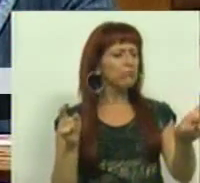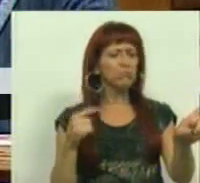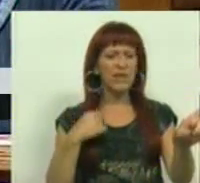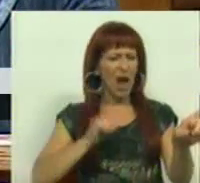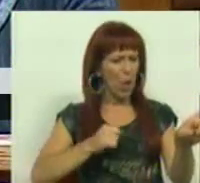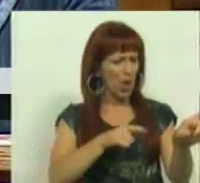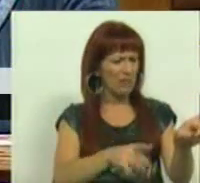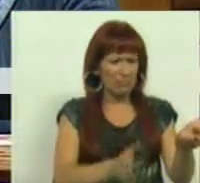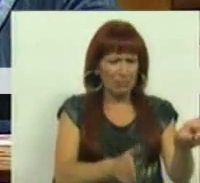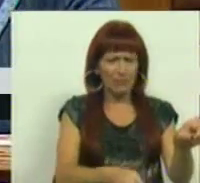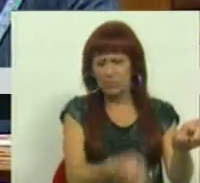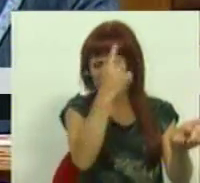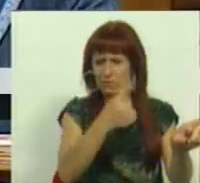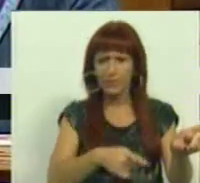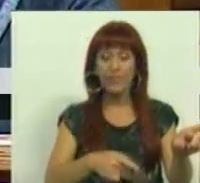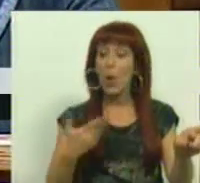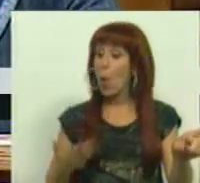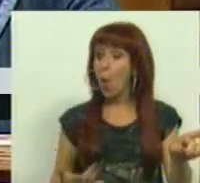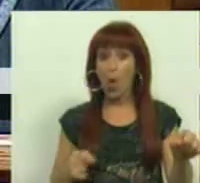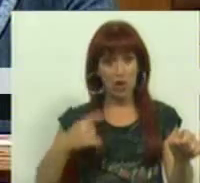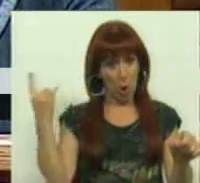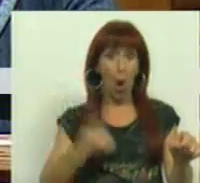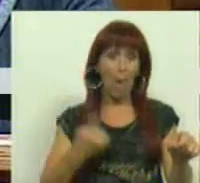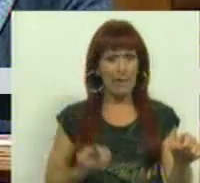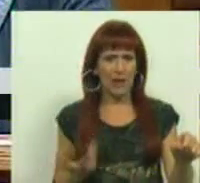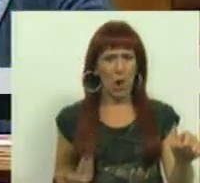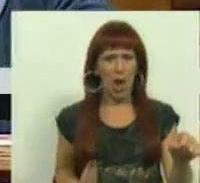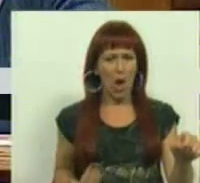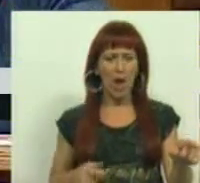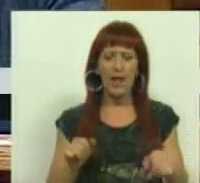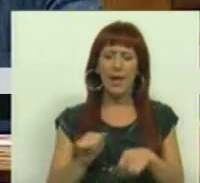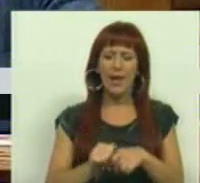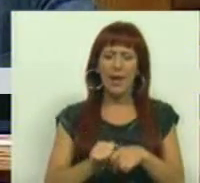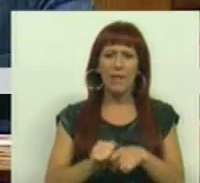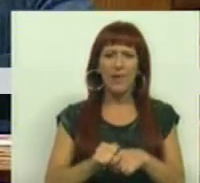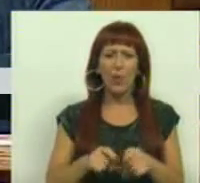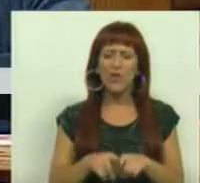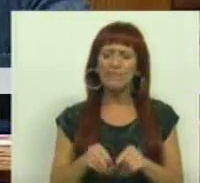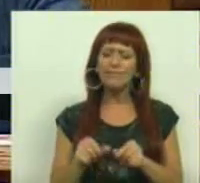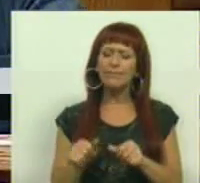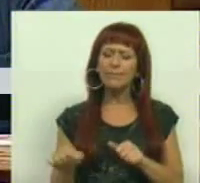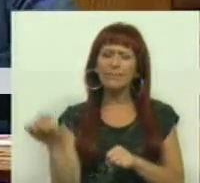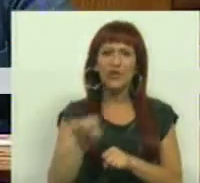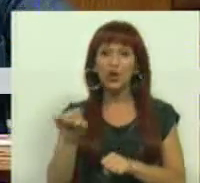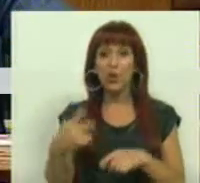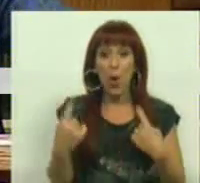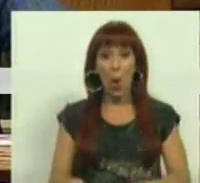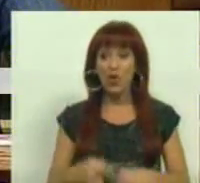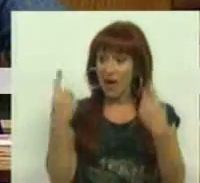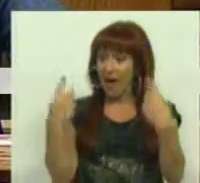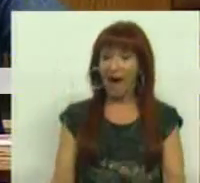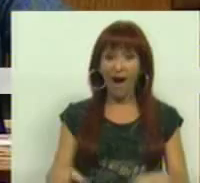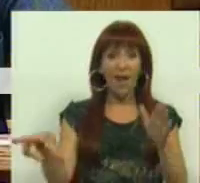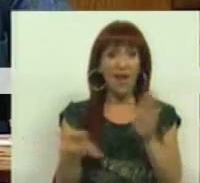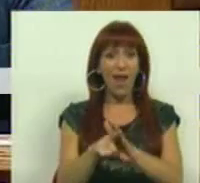acordo prévio, e que hoje é obrigatório, e apagar os limites geográficos também hoje existentes